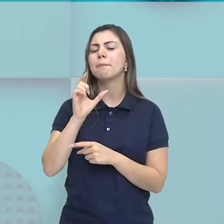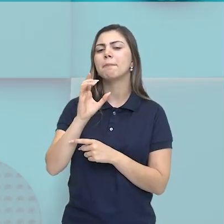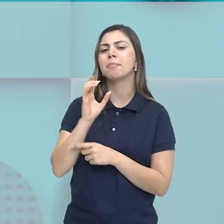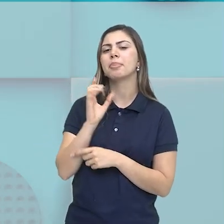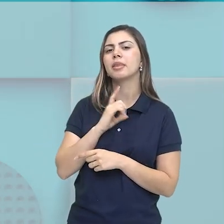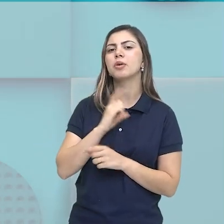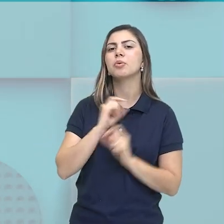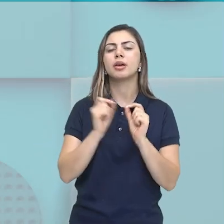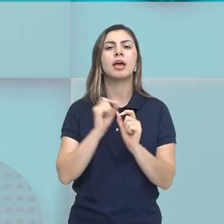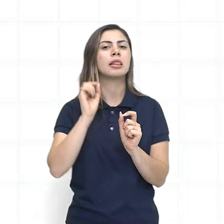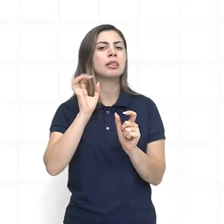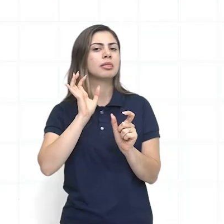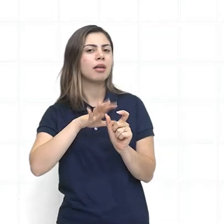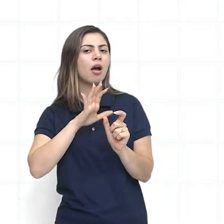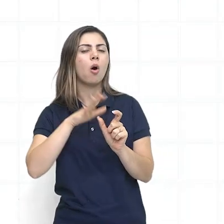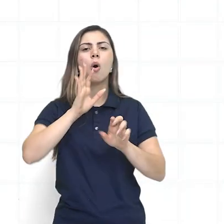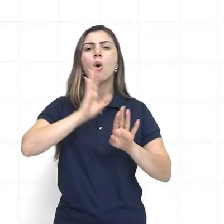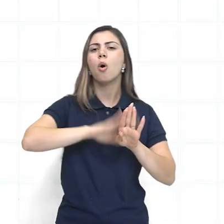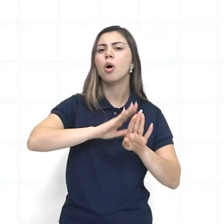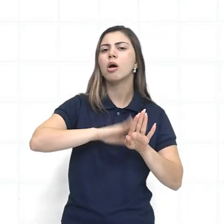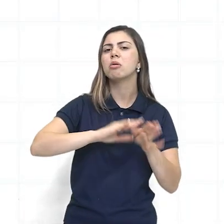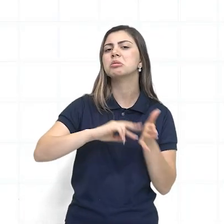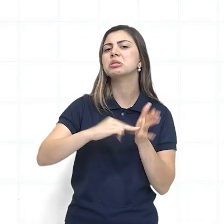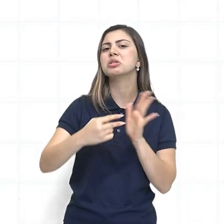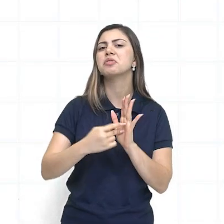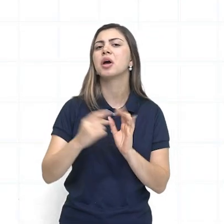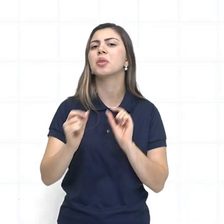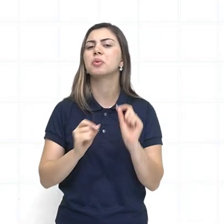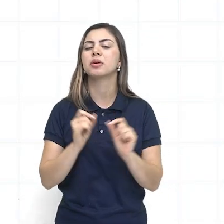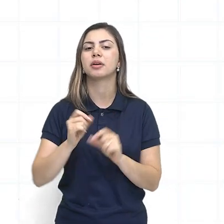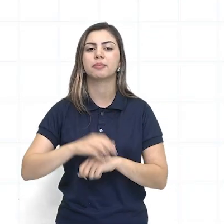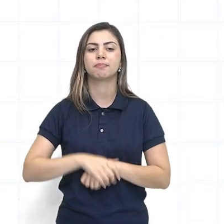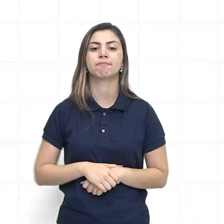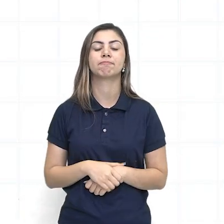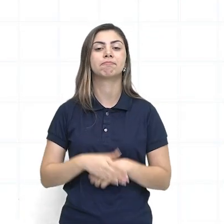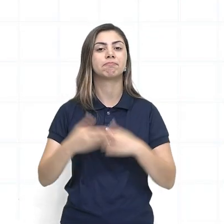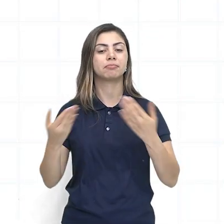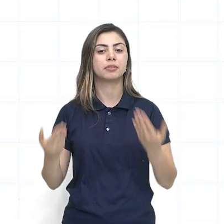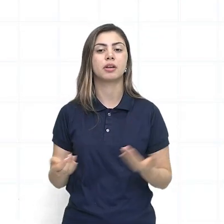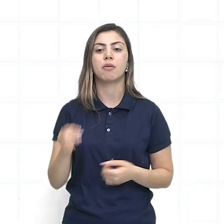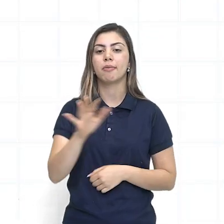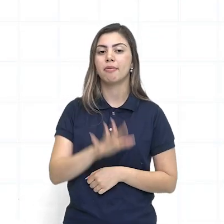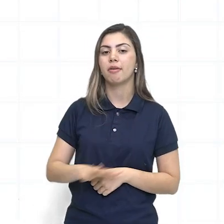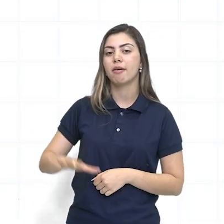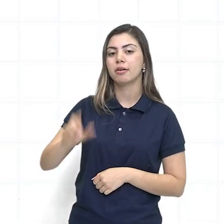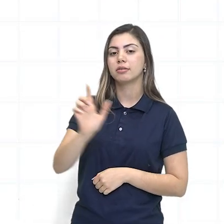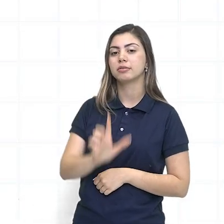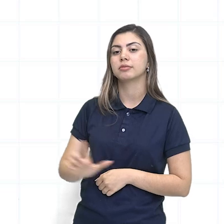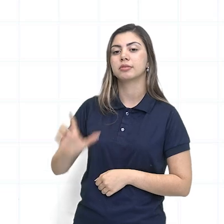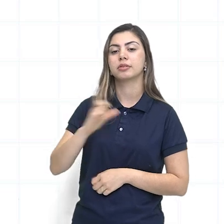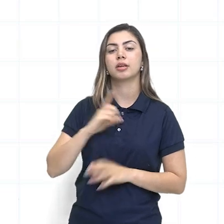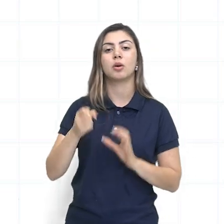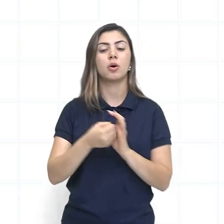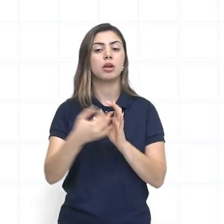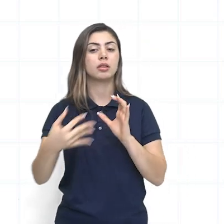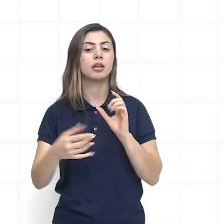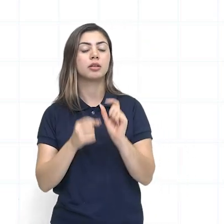e conotação? Observem. A linguagem literária é caracterizada